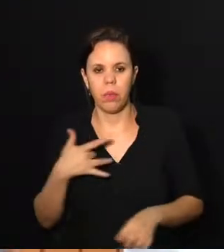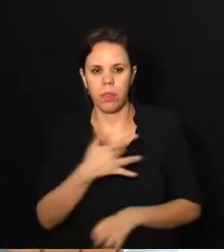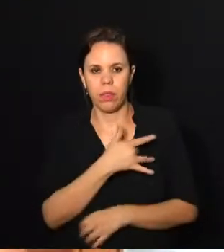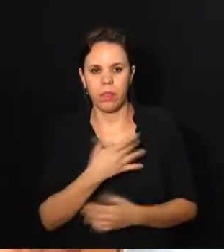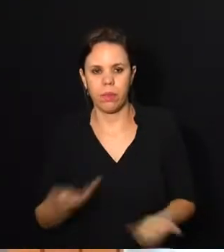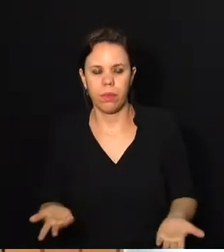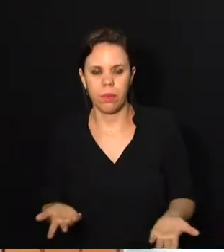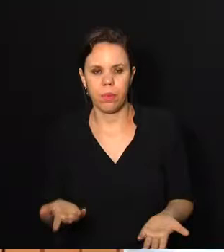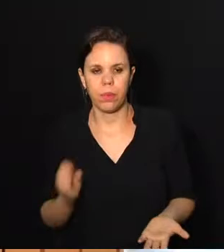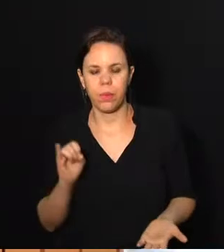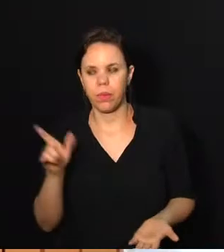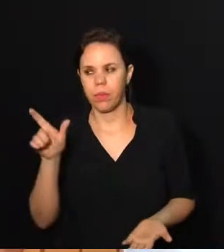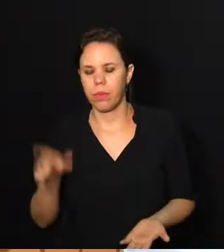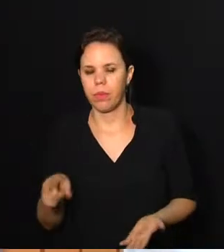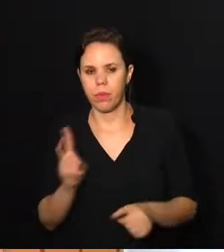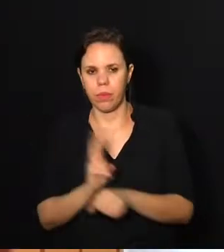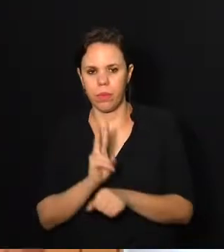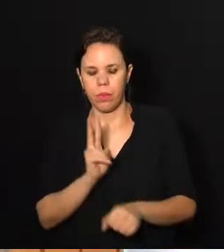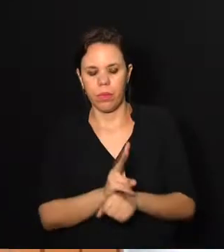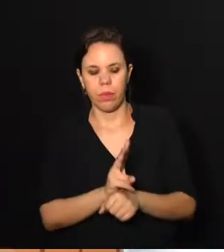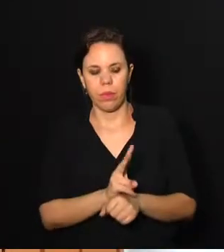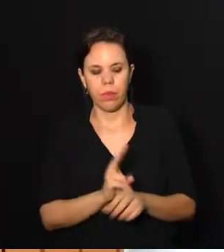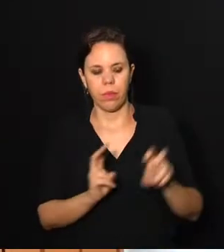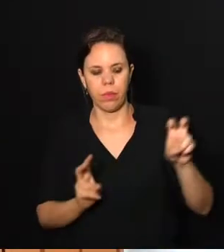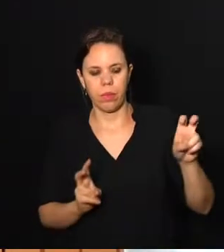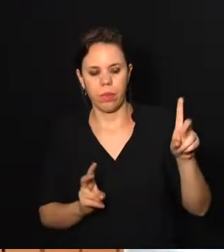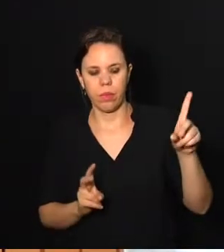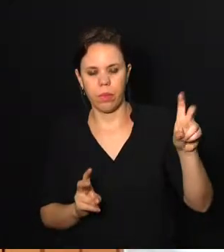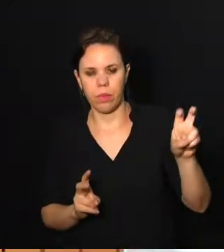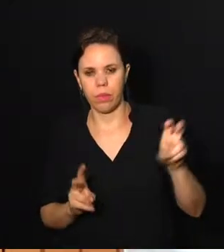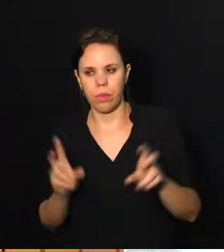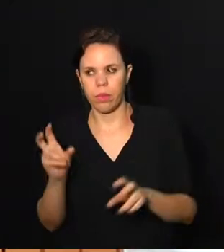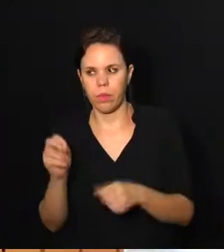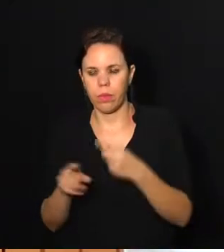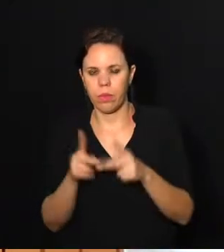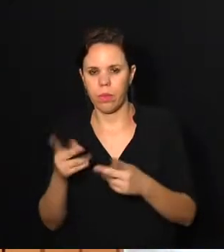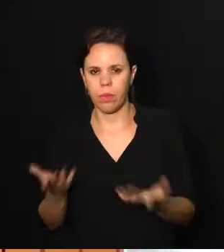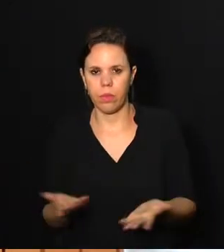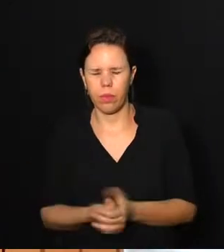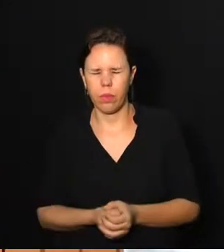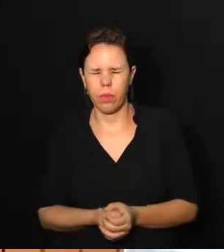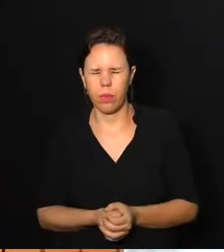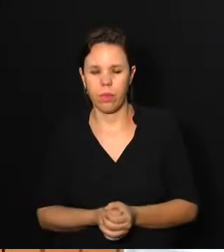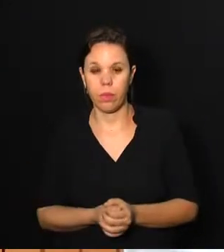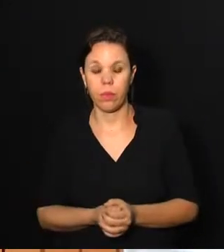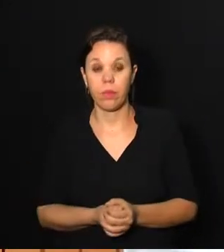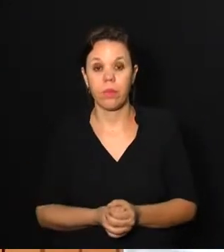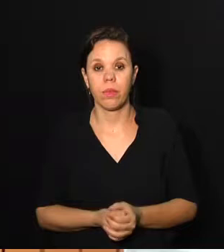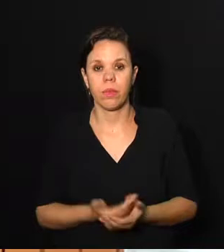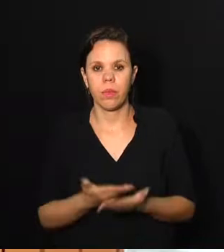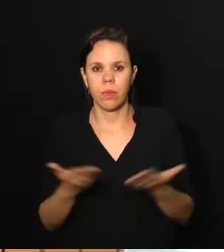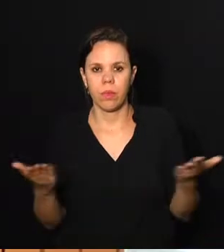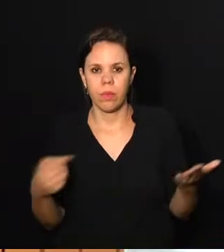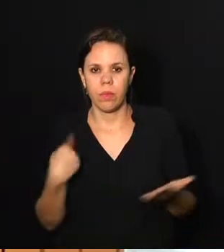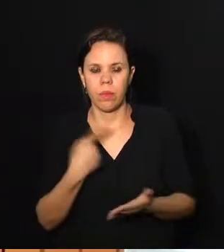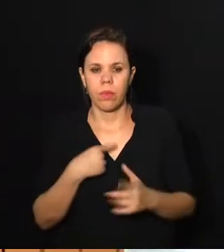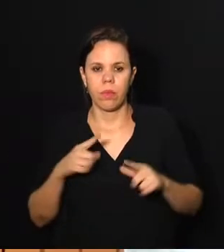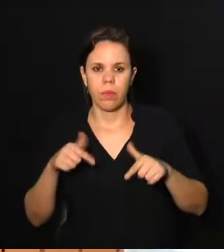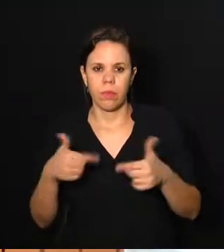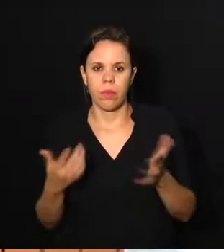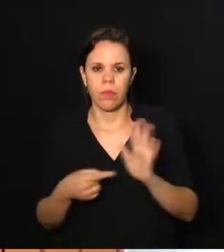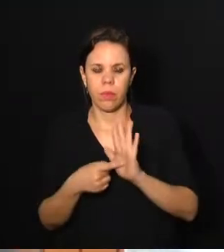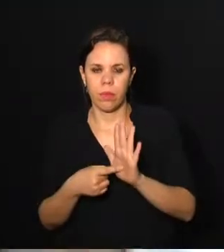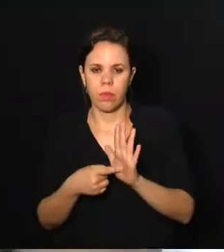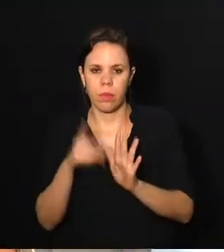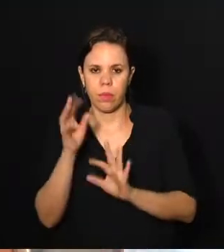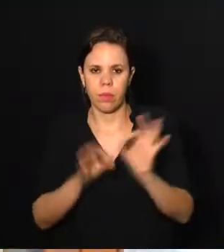que se tivesse alguém cuidando ali de 5, 10, 15, 20 pessoas. Então fica a posição que a gente tomou quando a gente apresentou